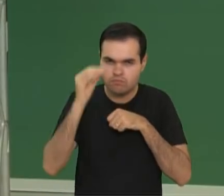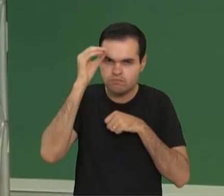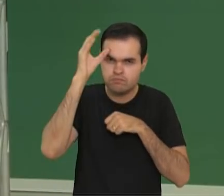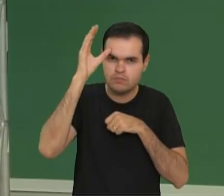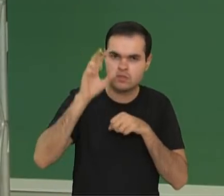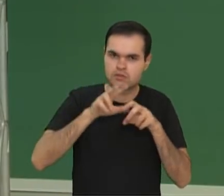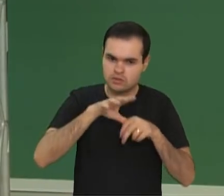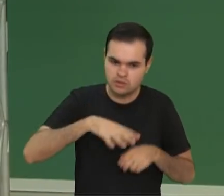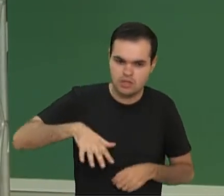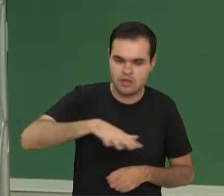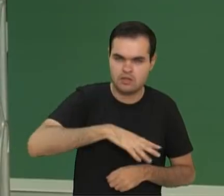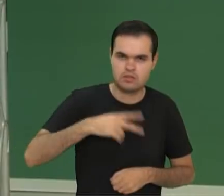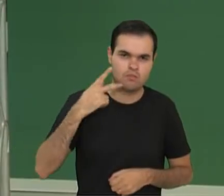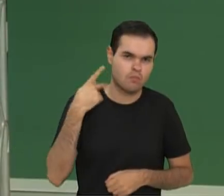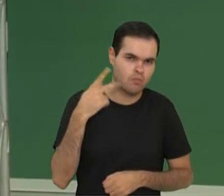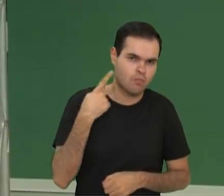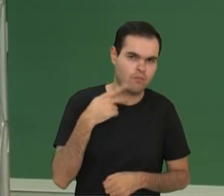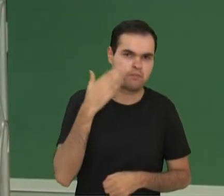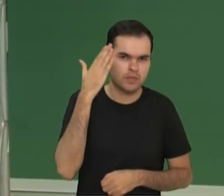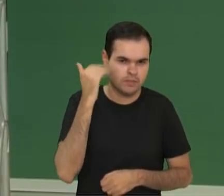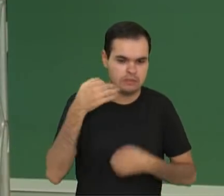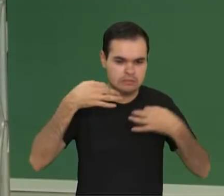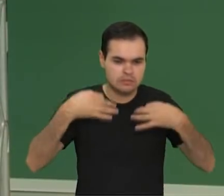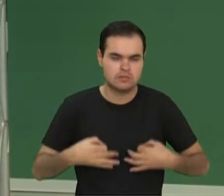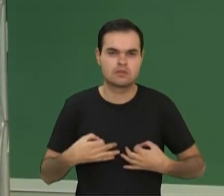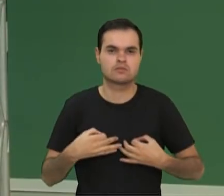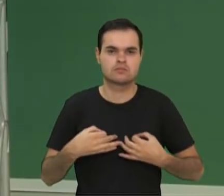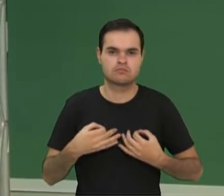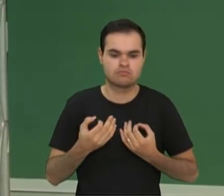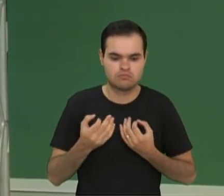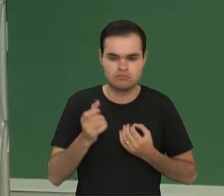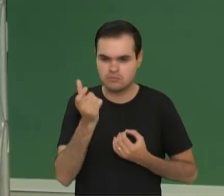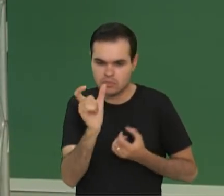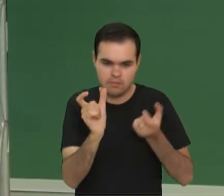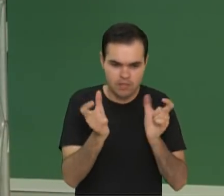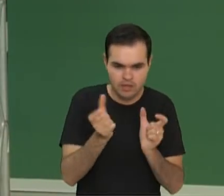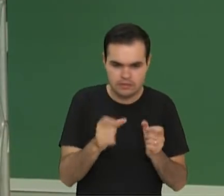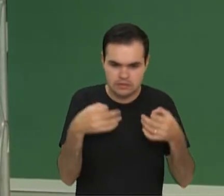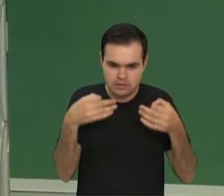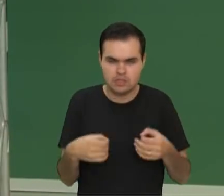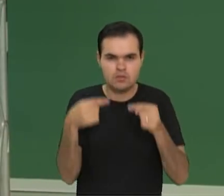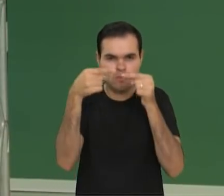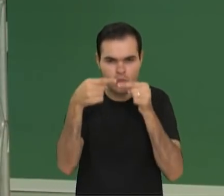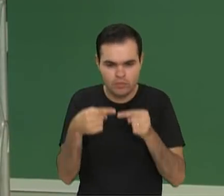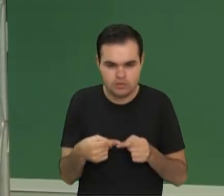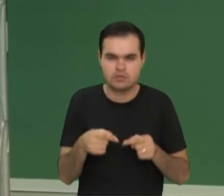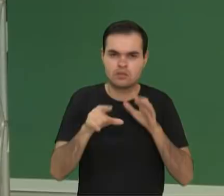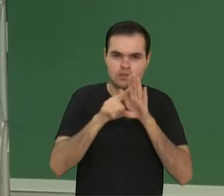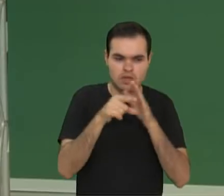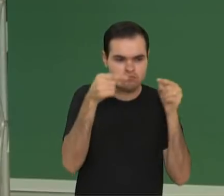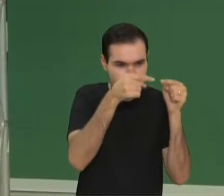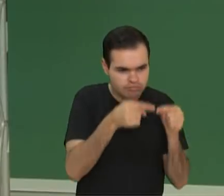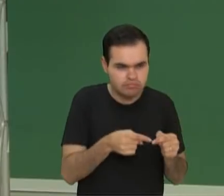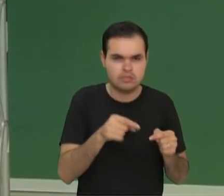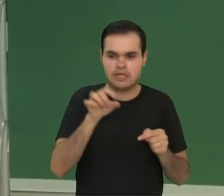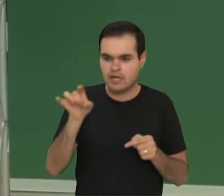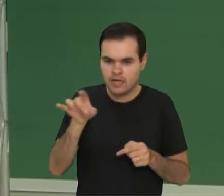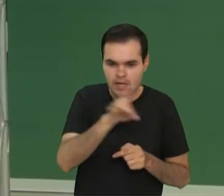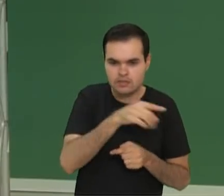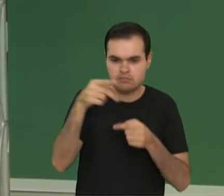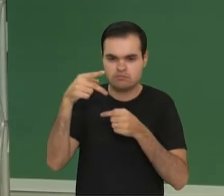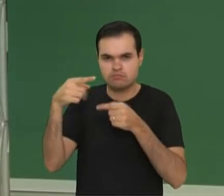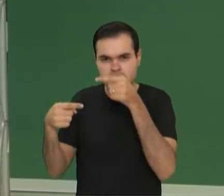conhecimento sobre política, para saber até mesmo tratar os termos, as leis, o que cada político faz, qual